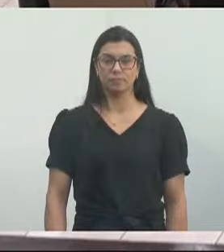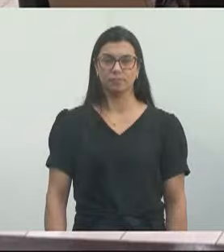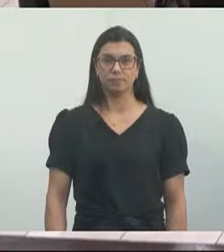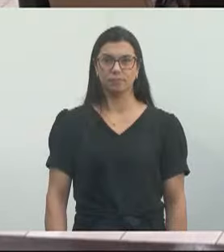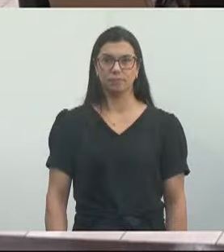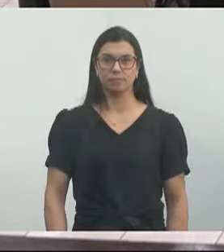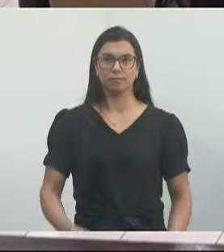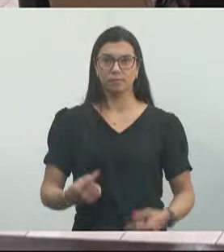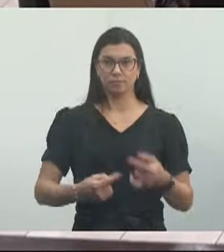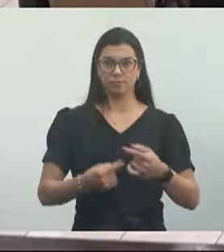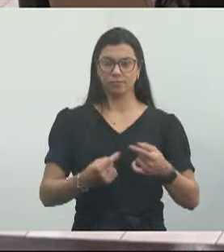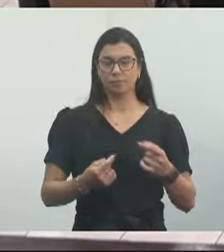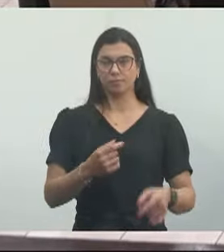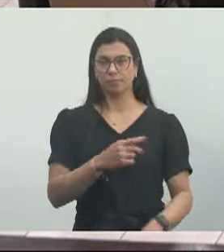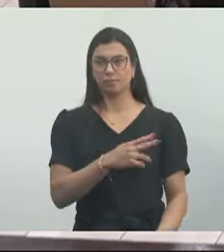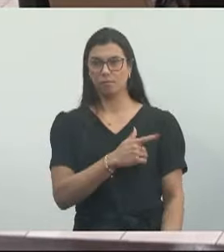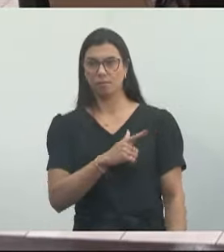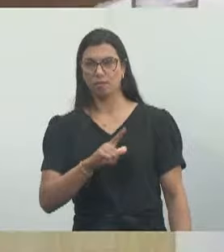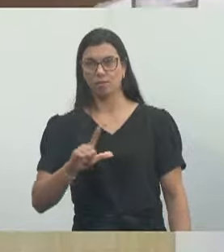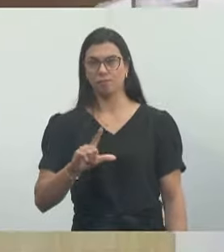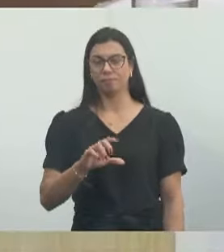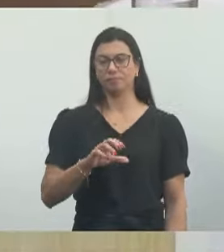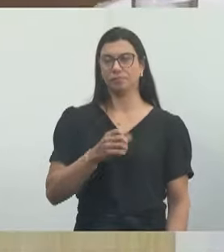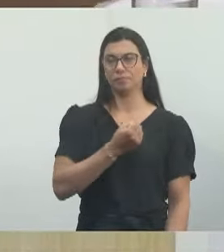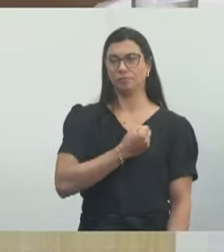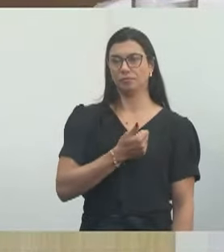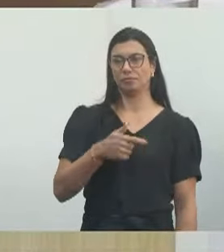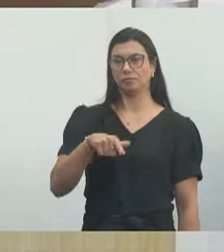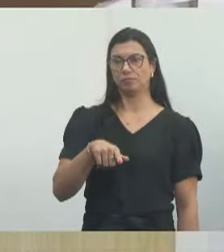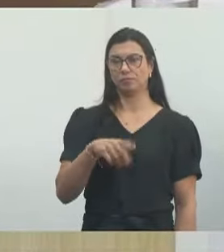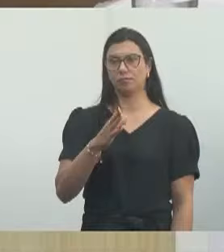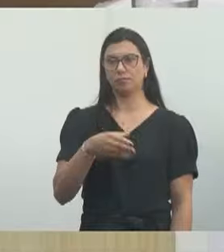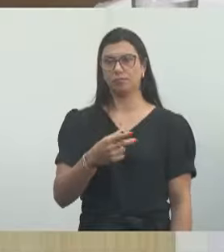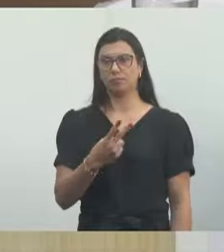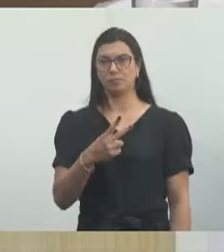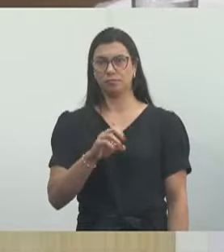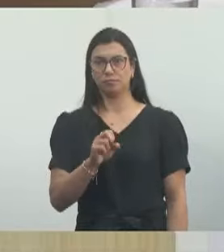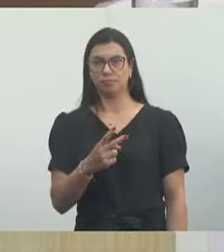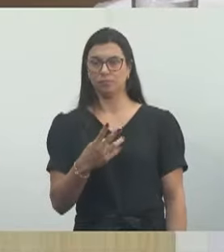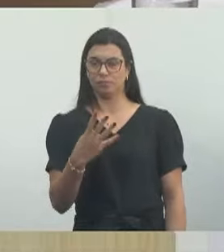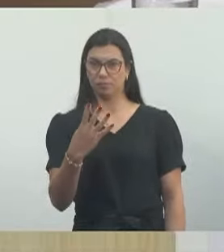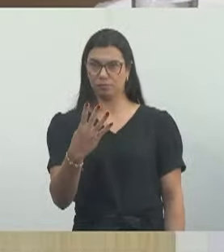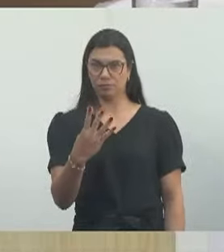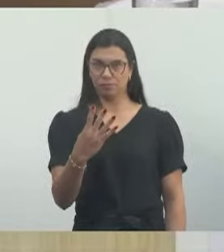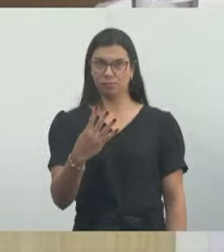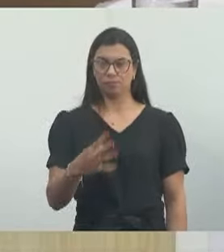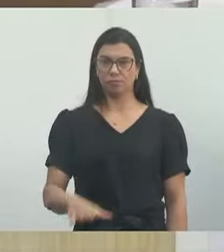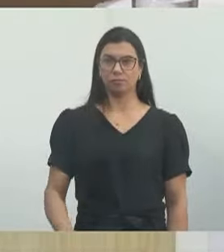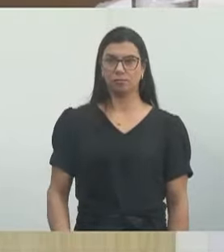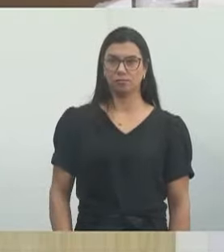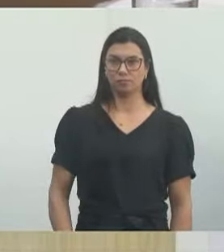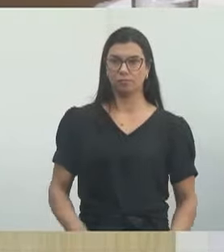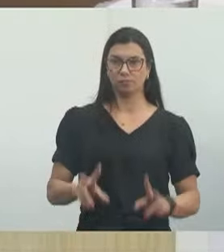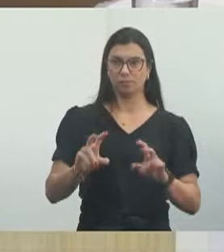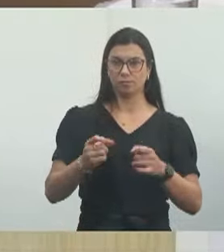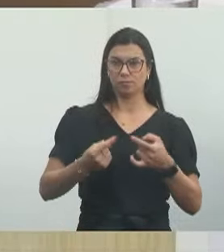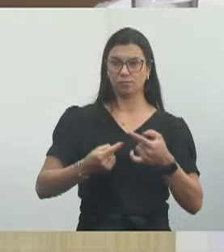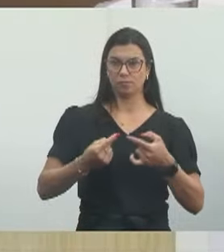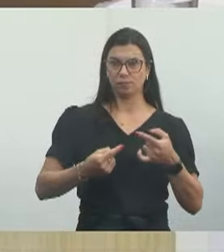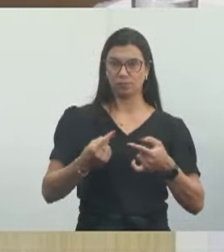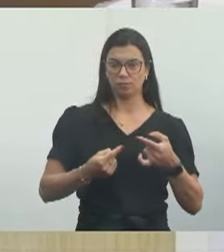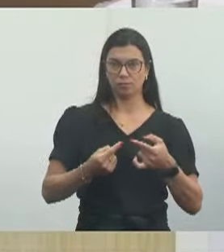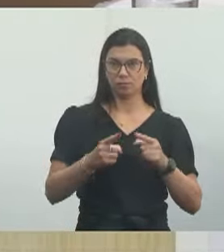Discussão do projeto PLE número 7 de 2024, que dispõe sobre a política pública